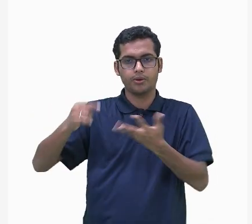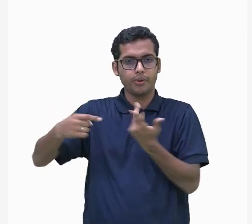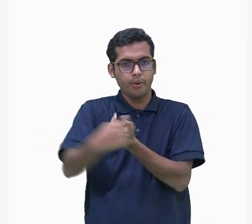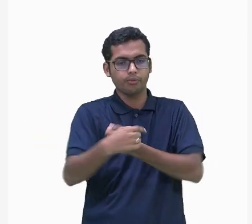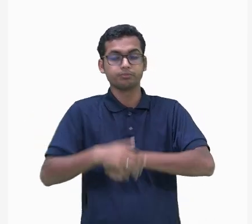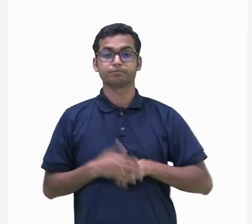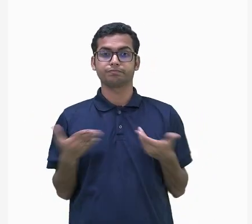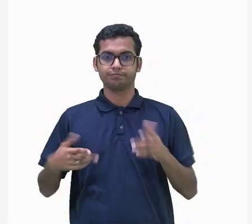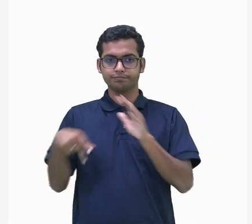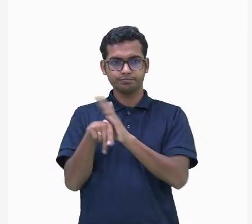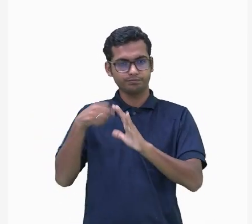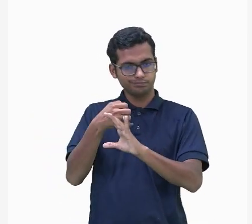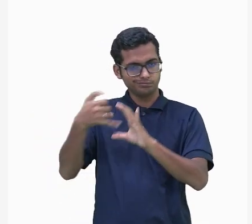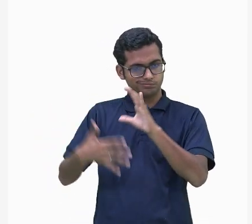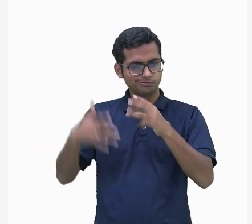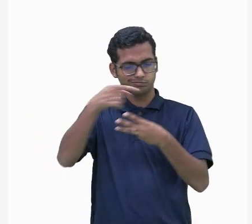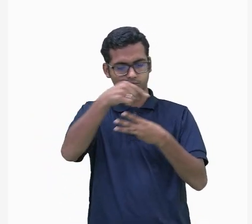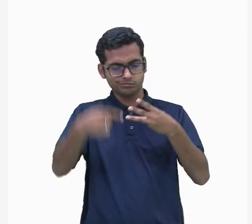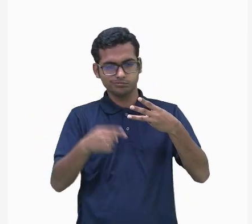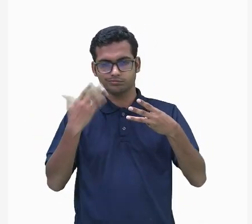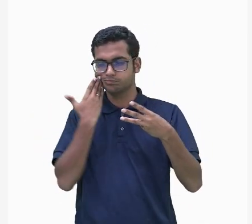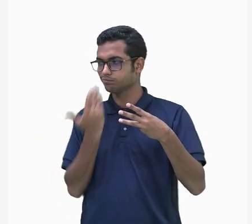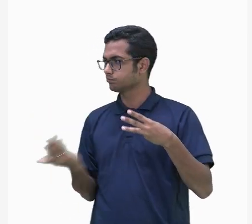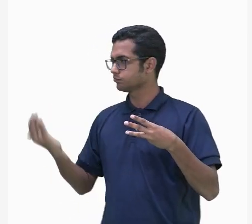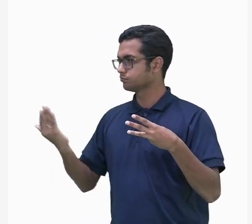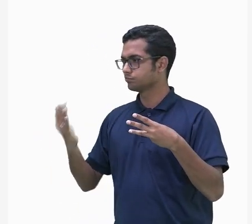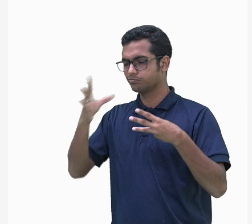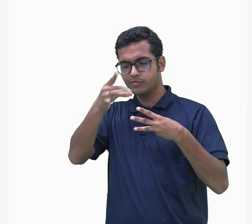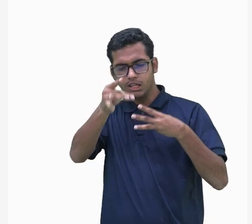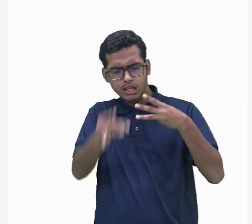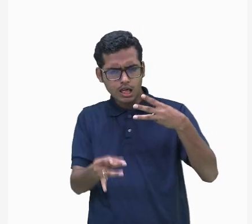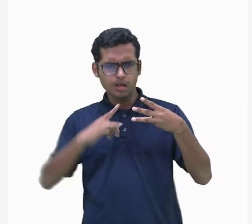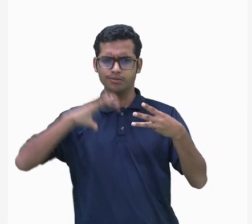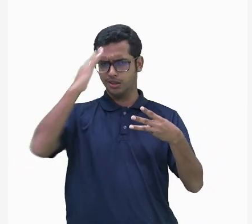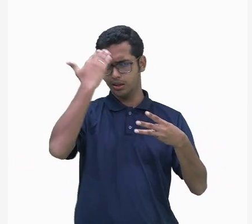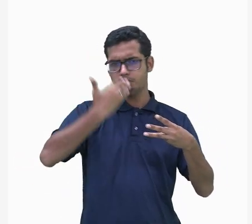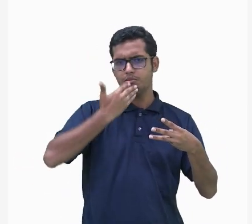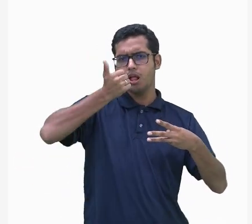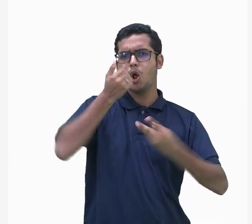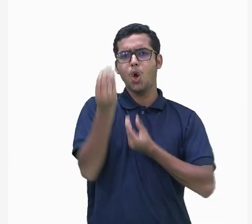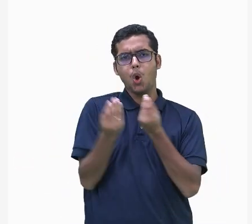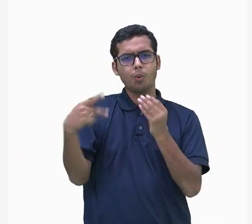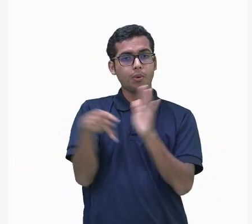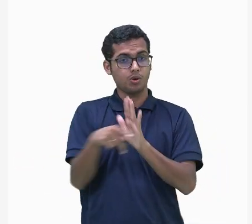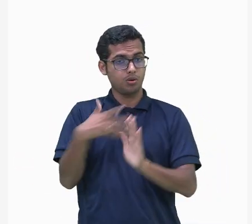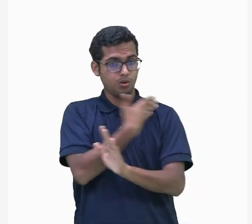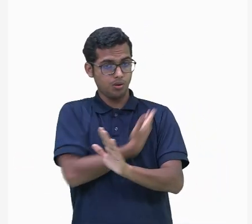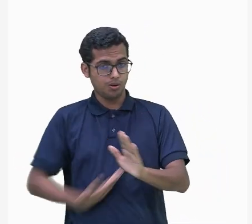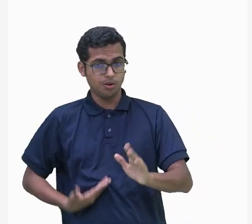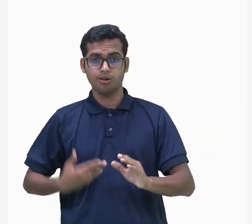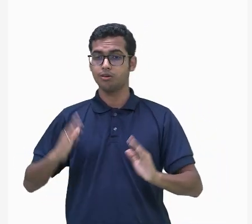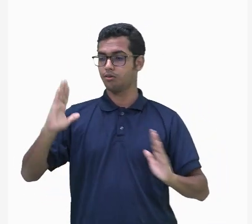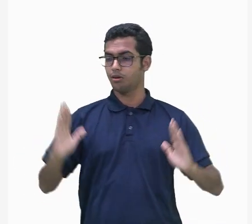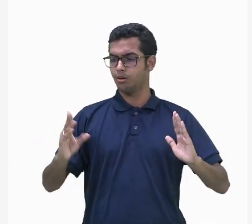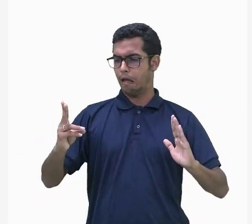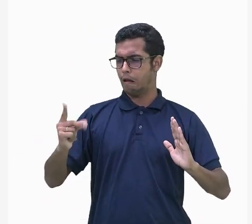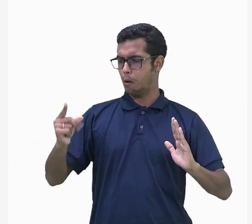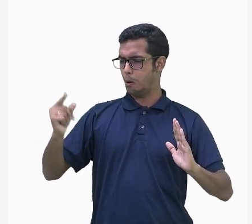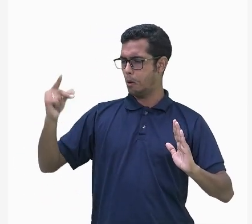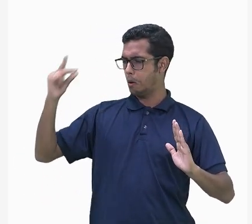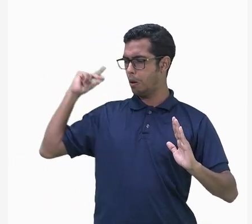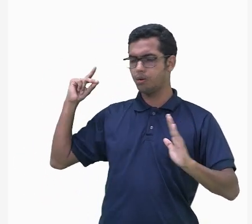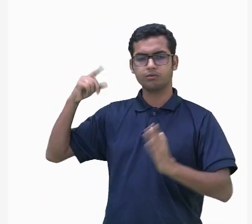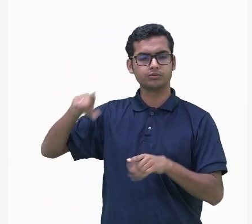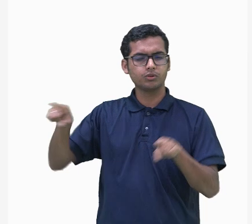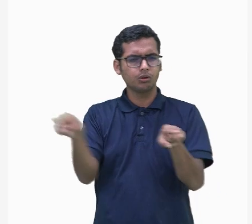a gente entender melhor como é que funcionava esse antigo regime e por que então começaram a questionar